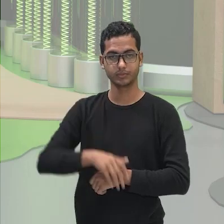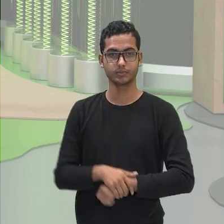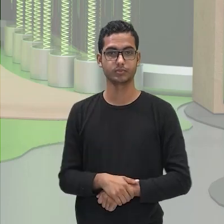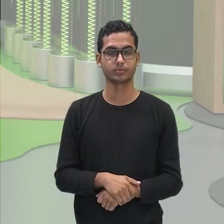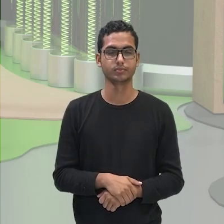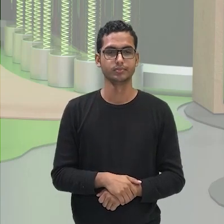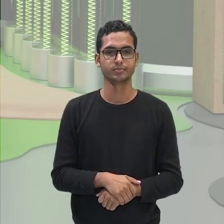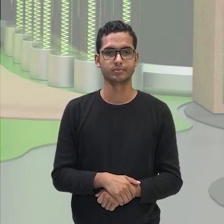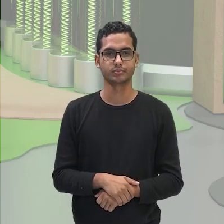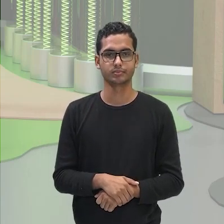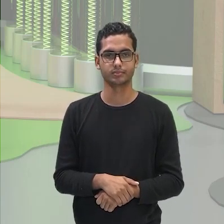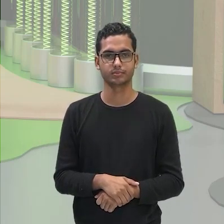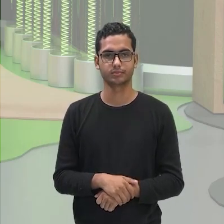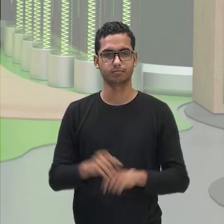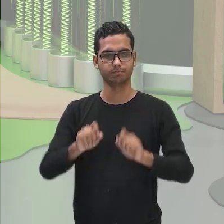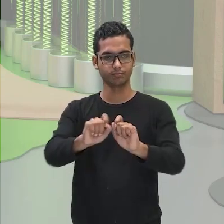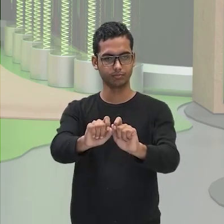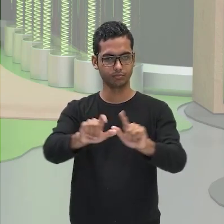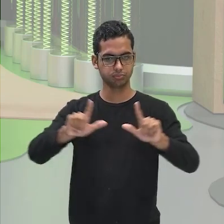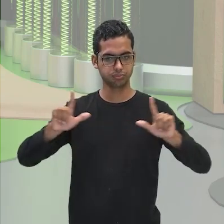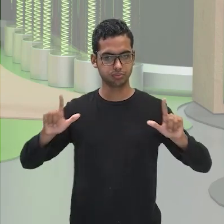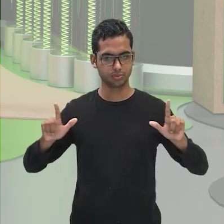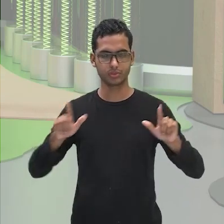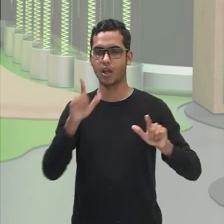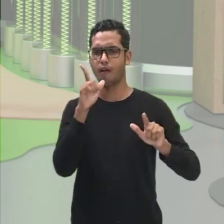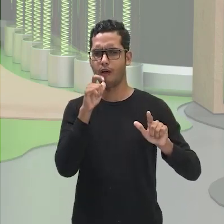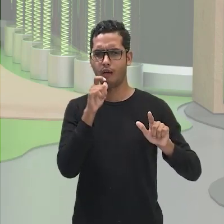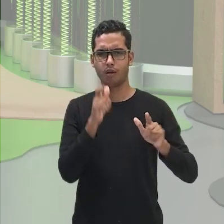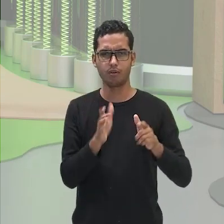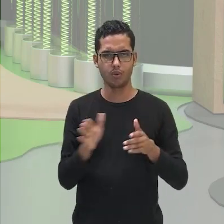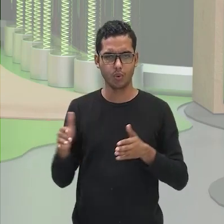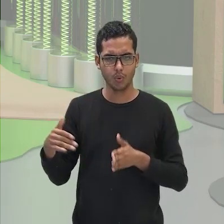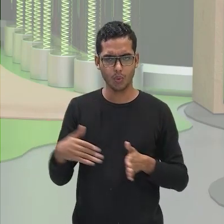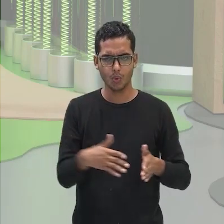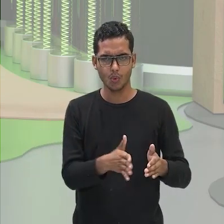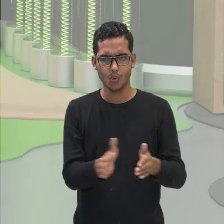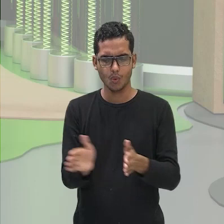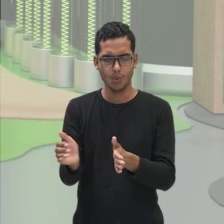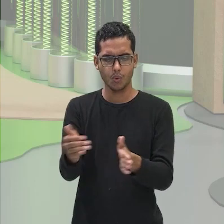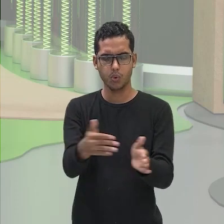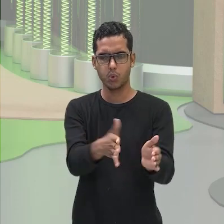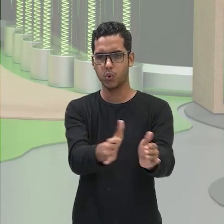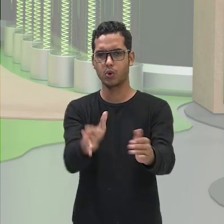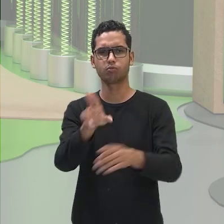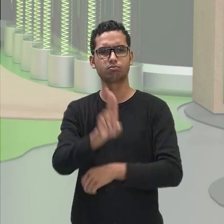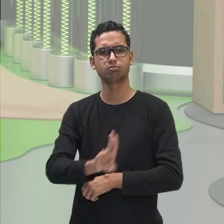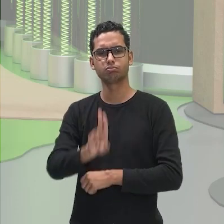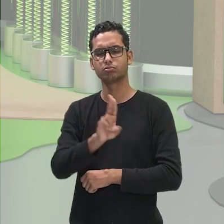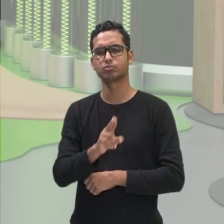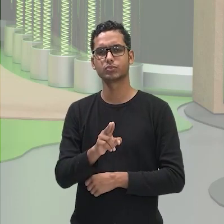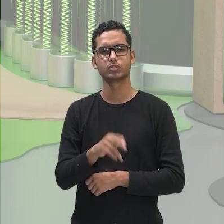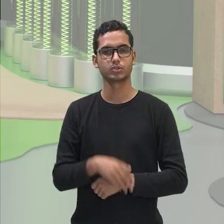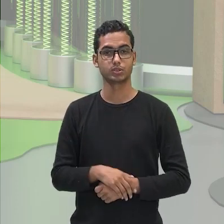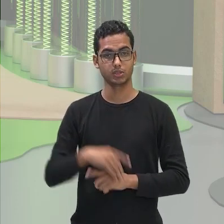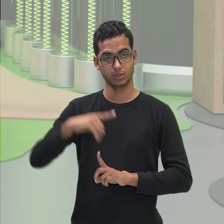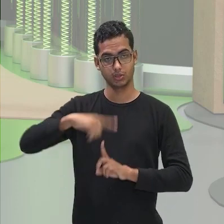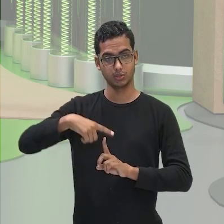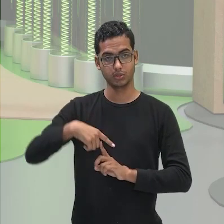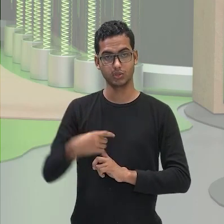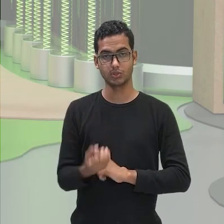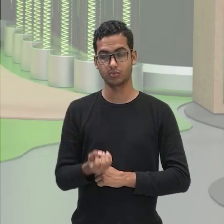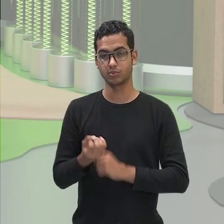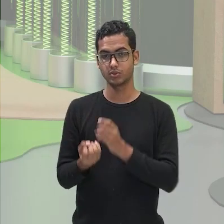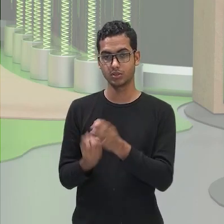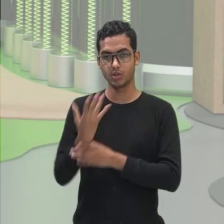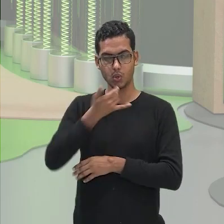temos aqui, vamos aproximar a nossa imagem, nós temos esse rio, e essa água desse rio, né, ela foi utilizada ali para gerar um tipo de energia, né? E